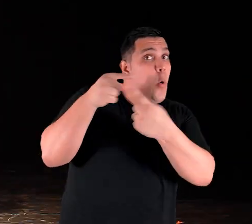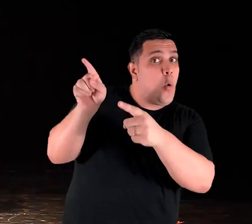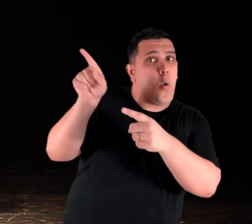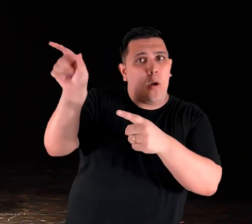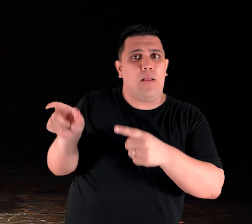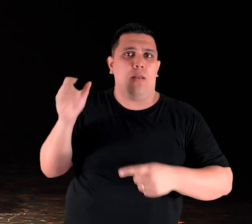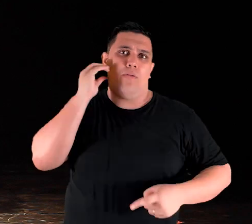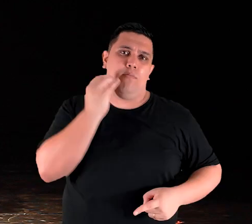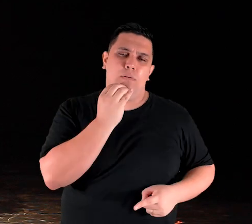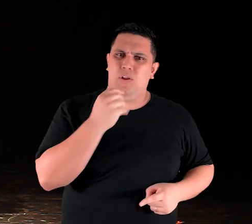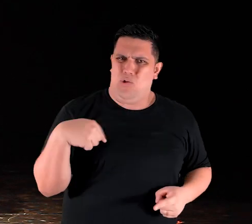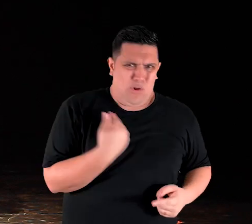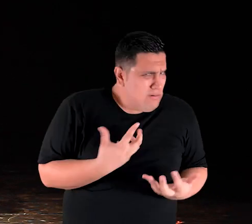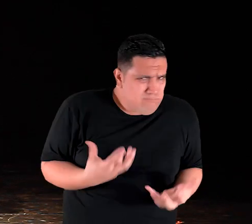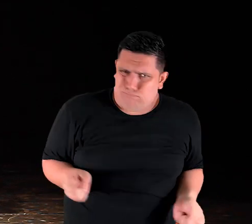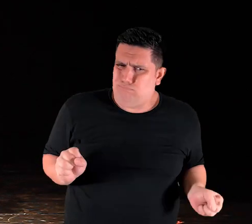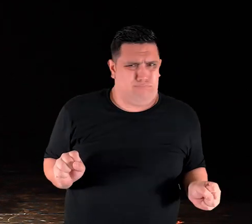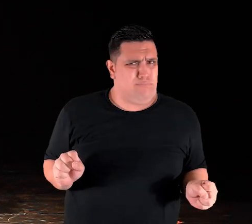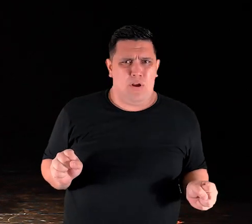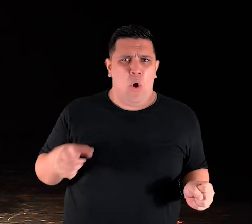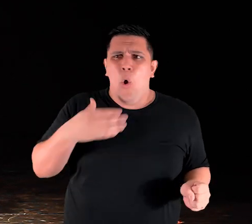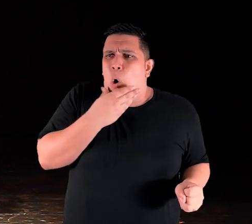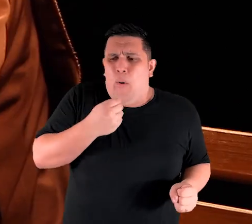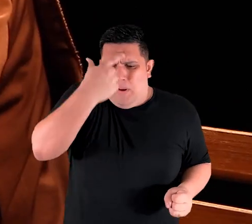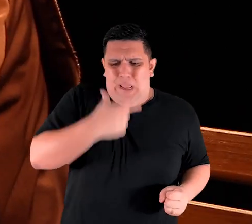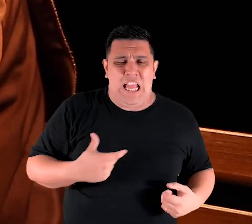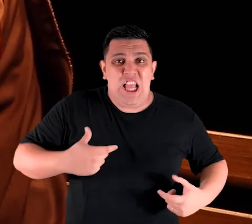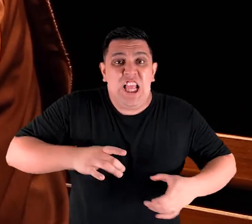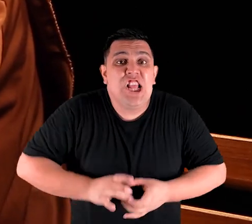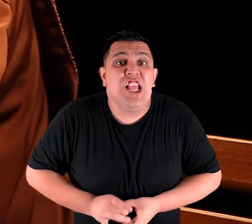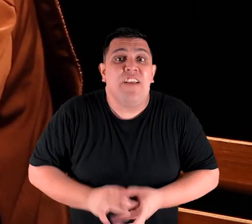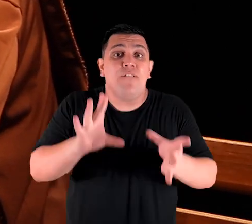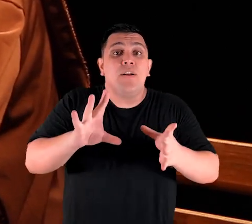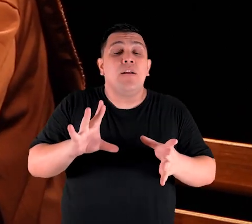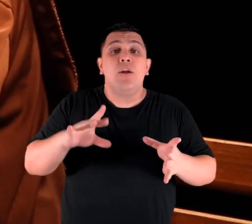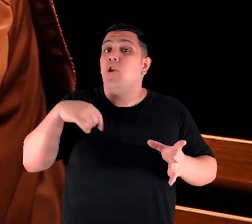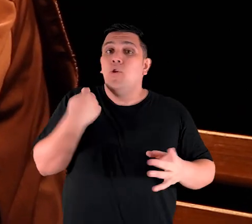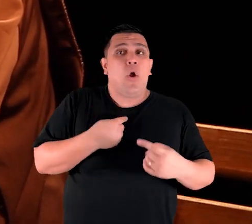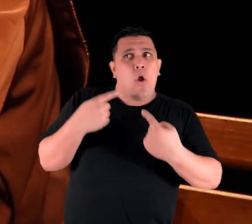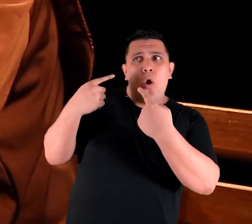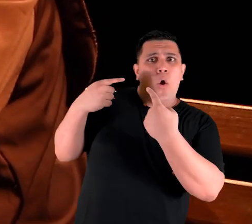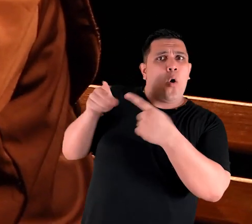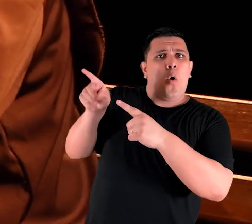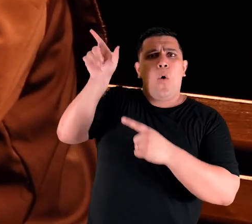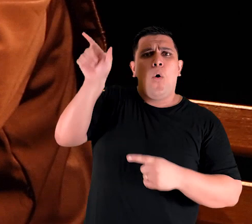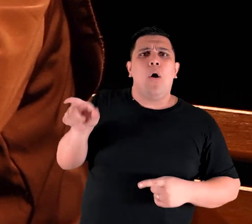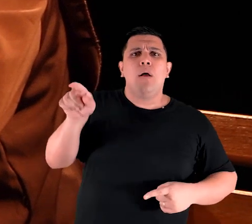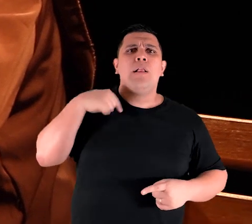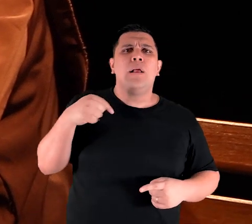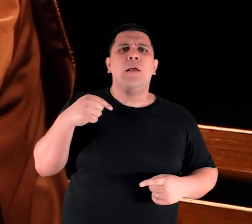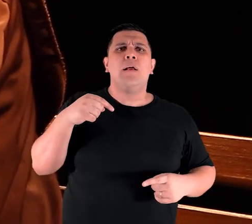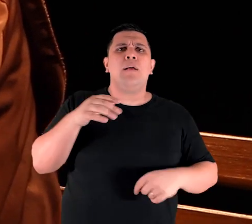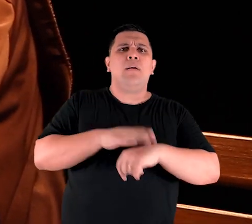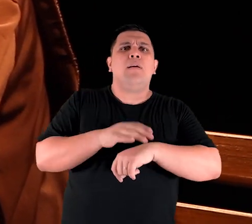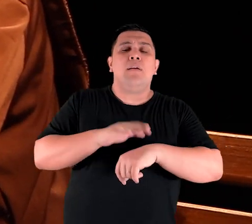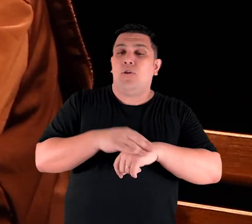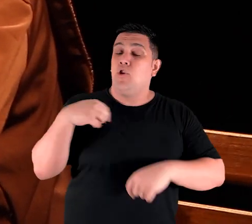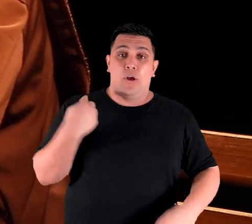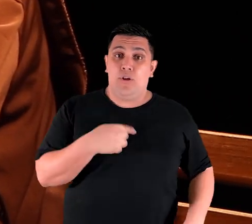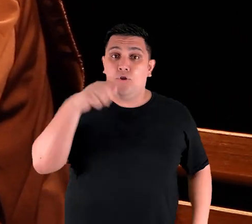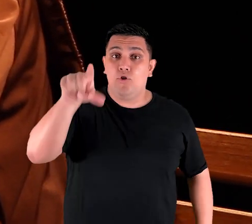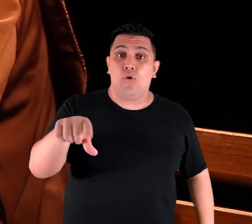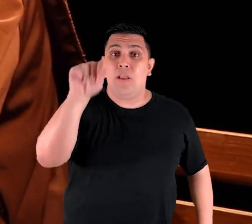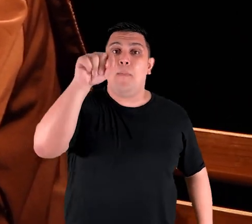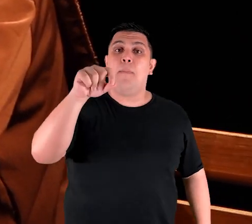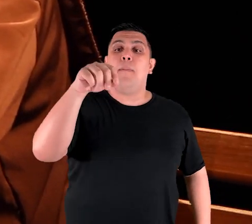Nós, homens livres, em contraposição ao nomeado pelo imperador,